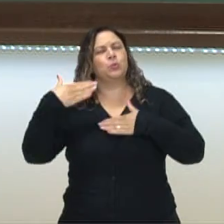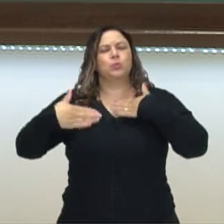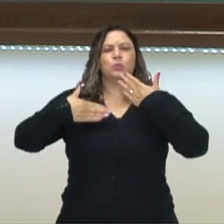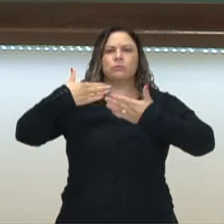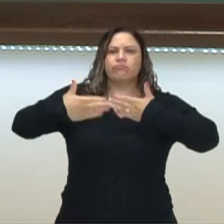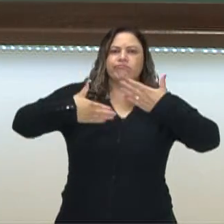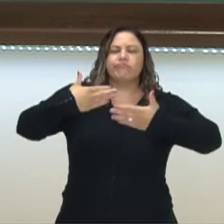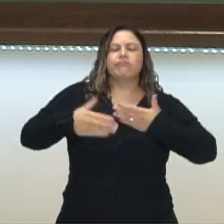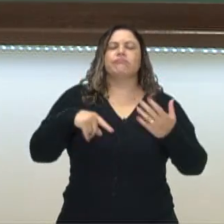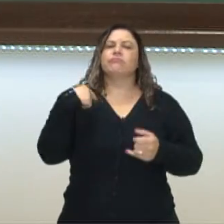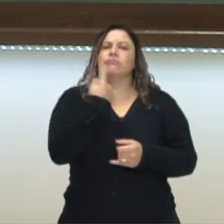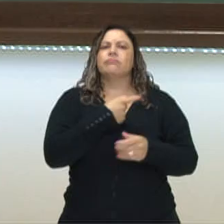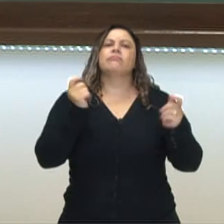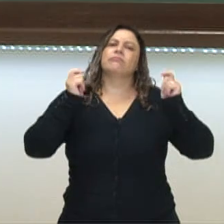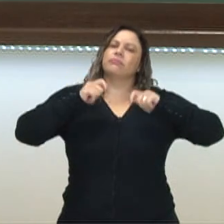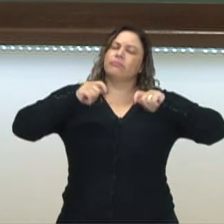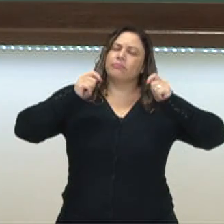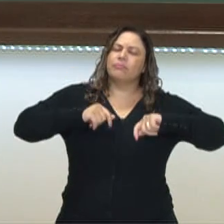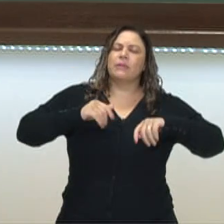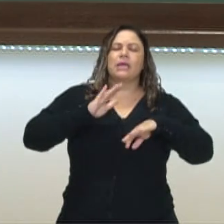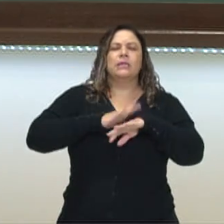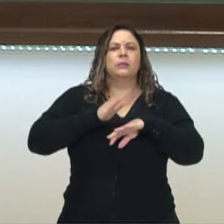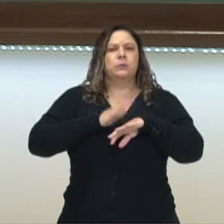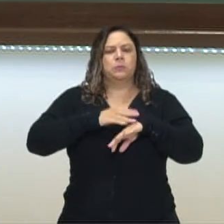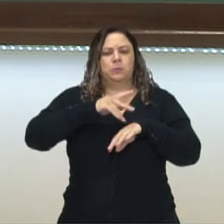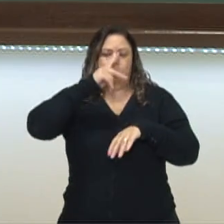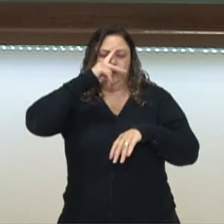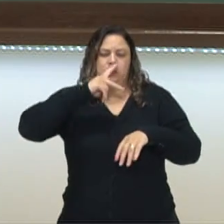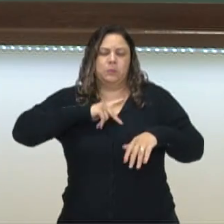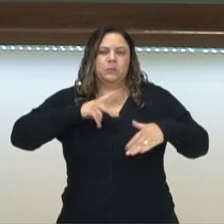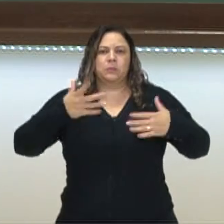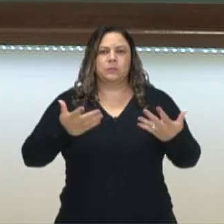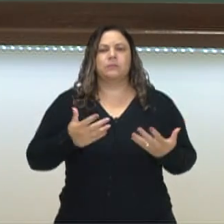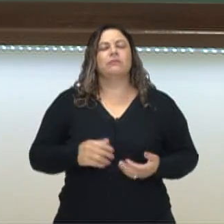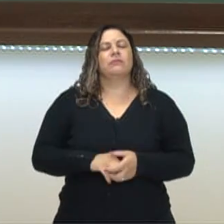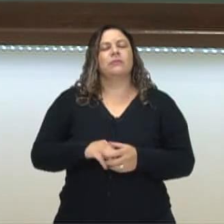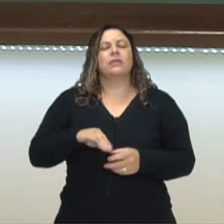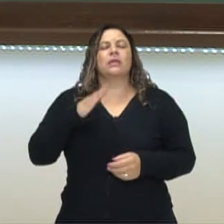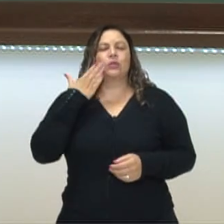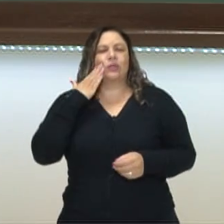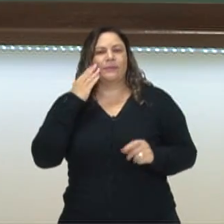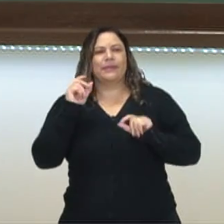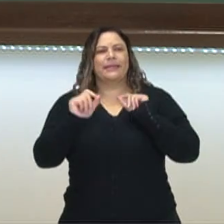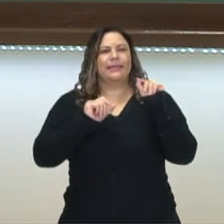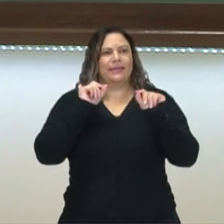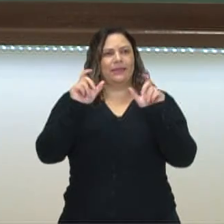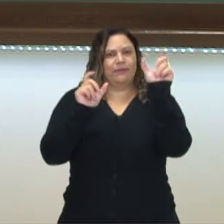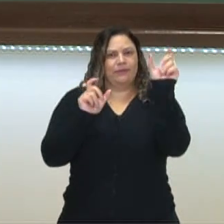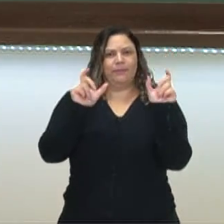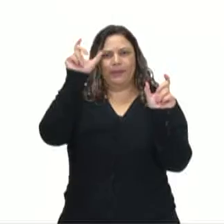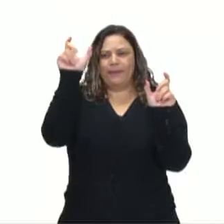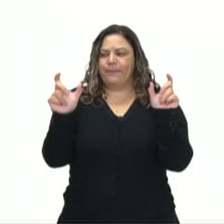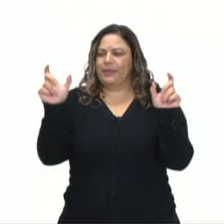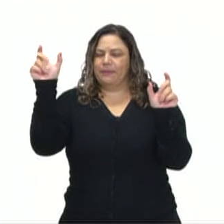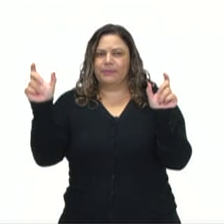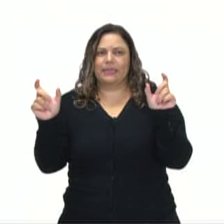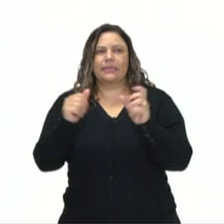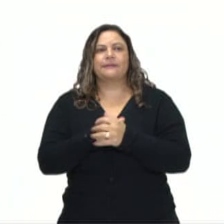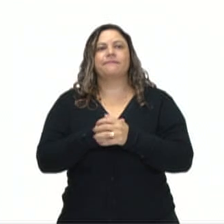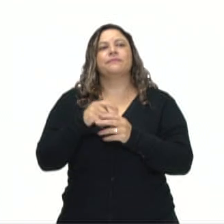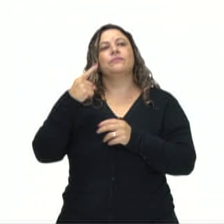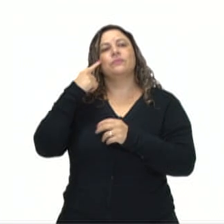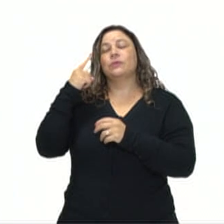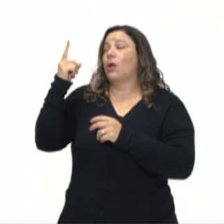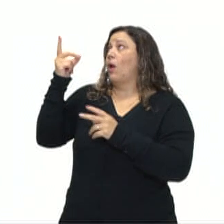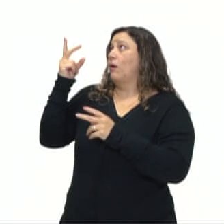que nós mesmos consideramos como virtudes, como vícios, já dá para entender, né? Aqui, pintadinho ali